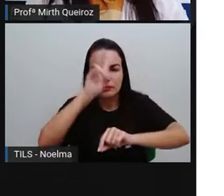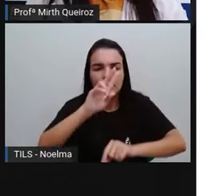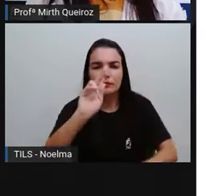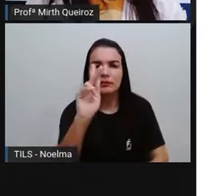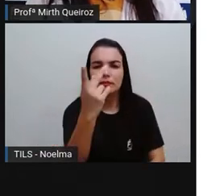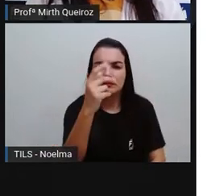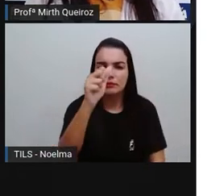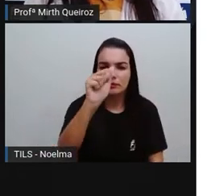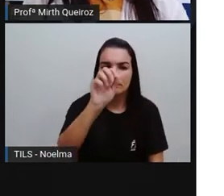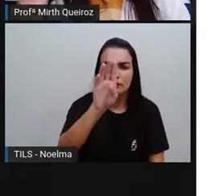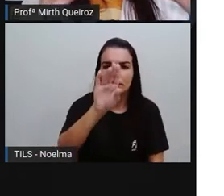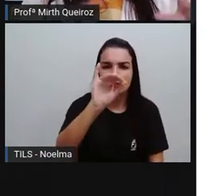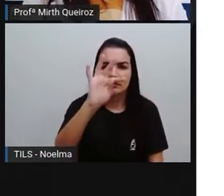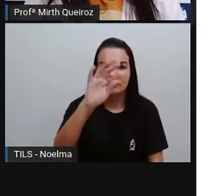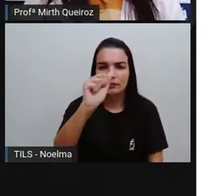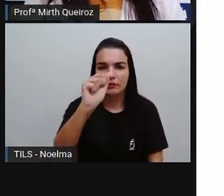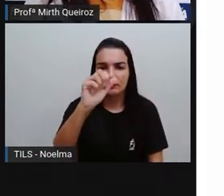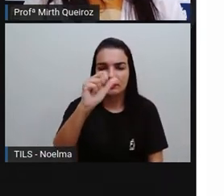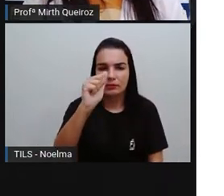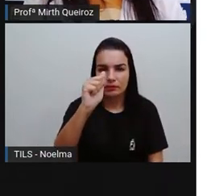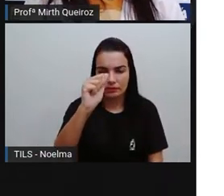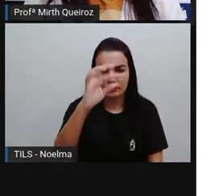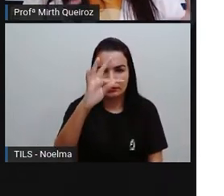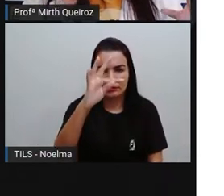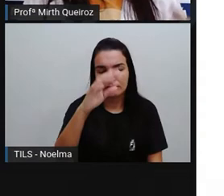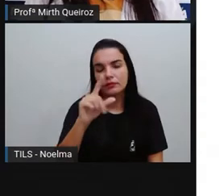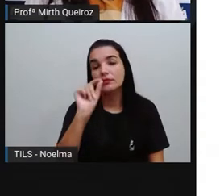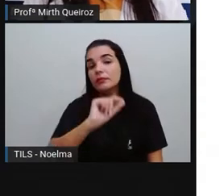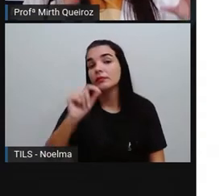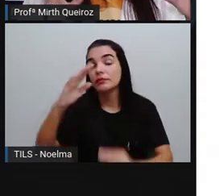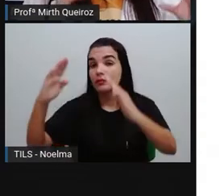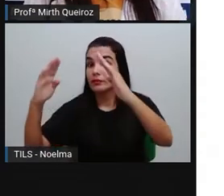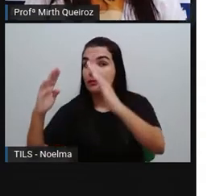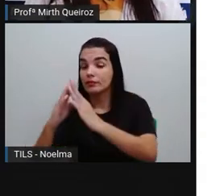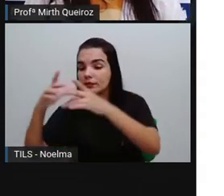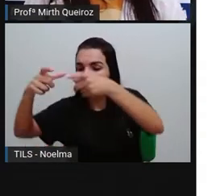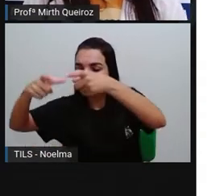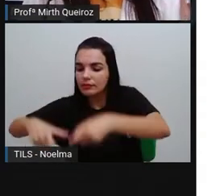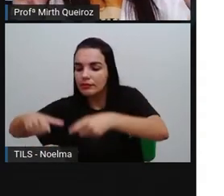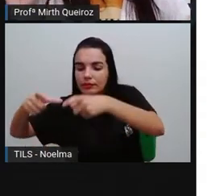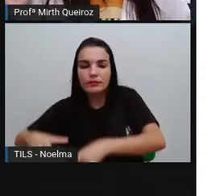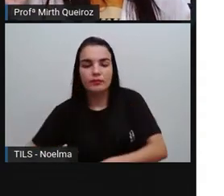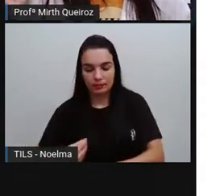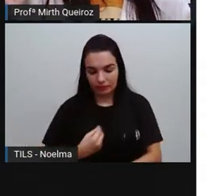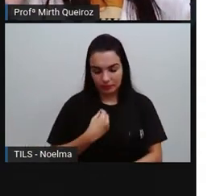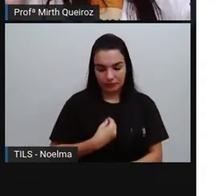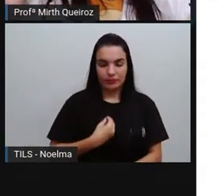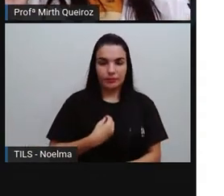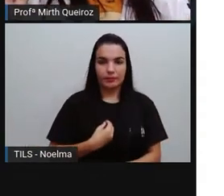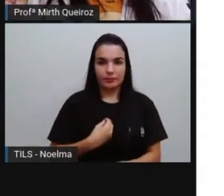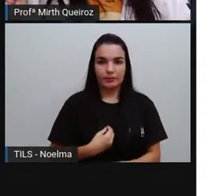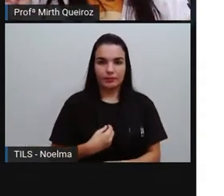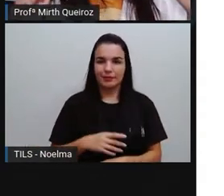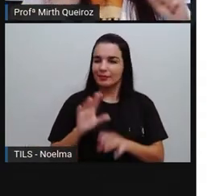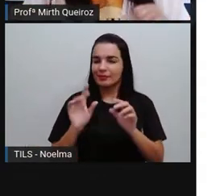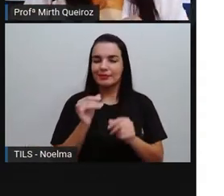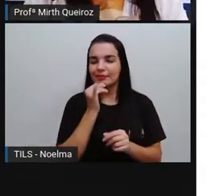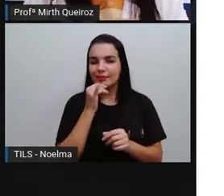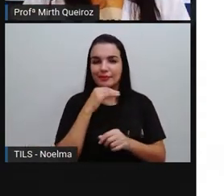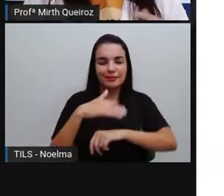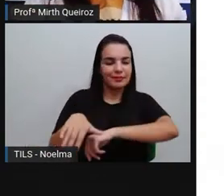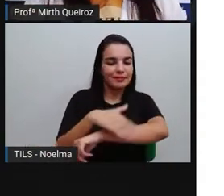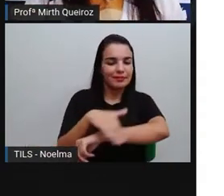ecológico. Habitat é o quê? O local onde essas espécies vivem, né? Vamos falar assim, é o